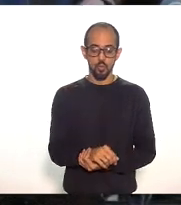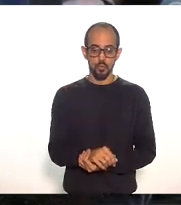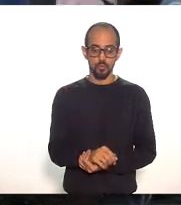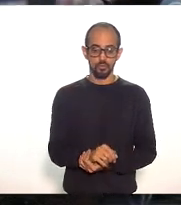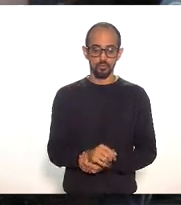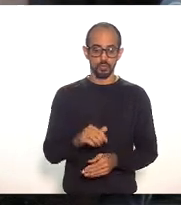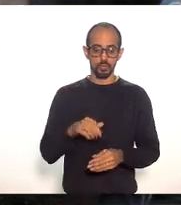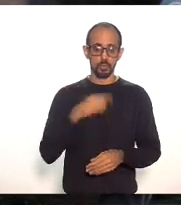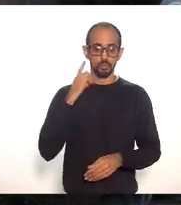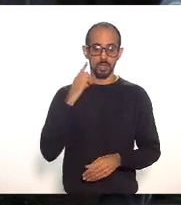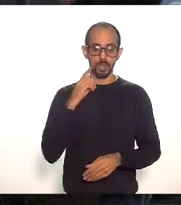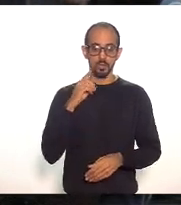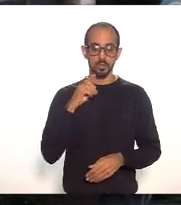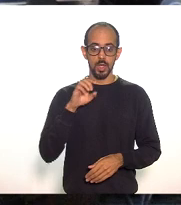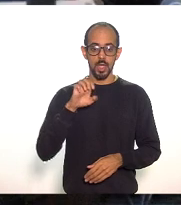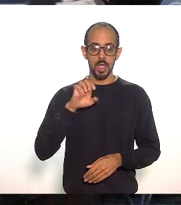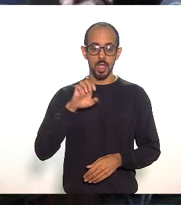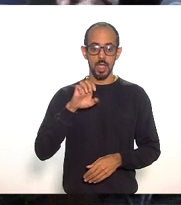Wellington José.